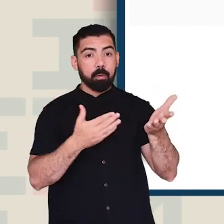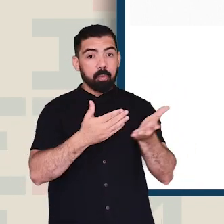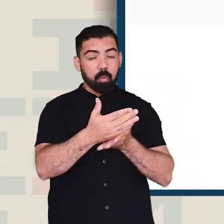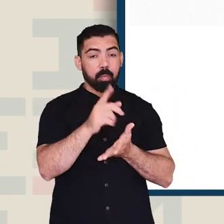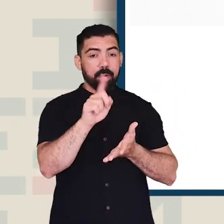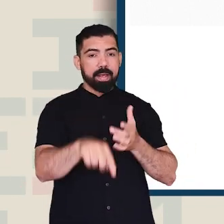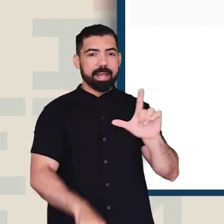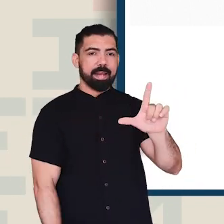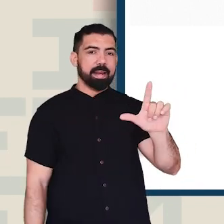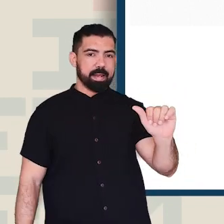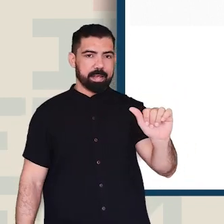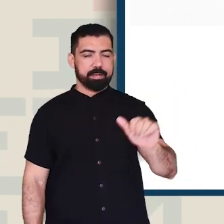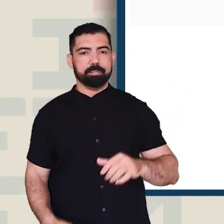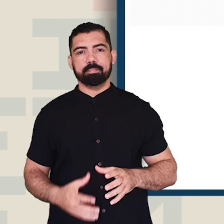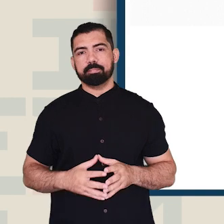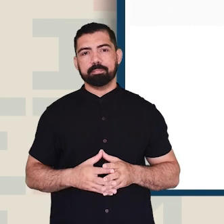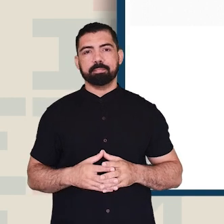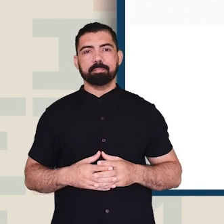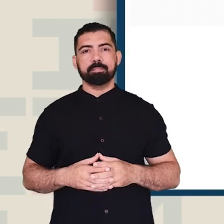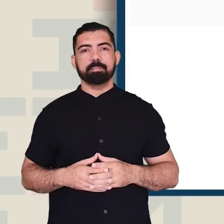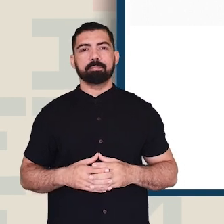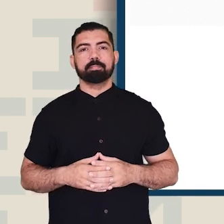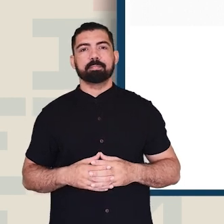do Lá.